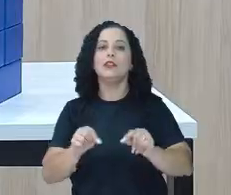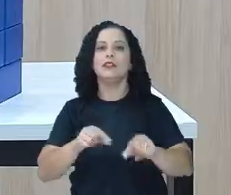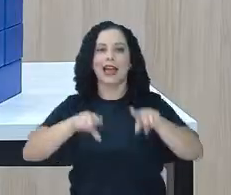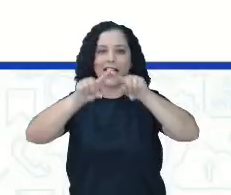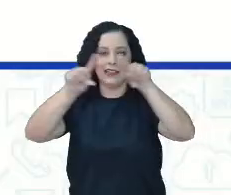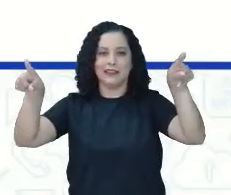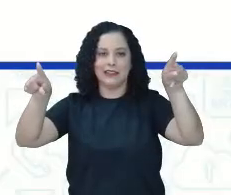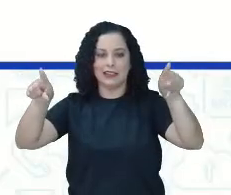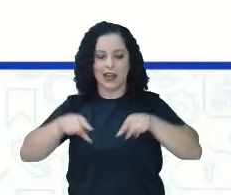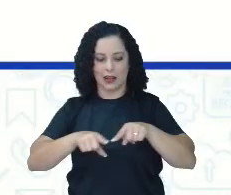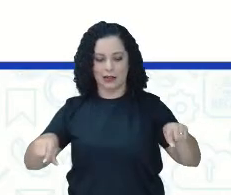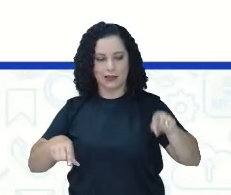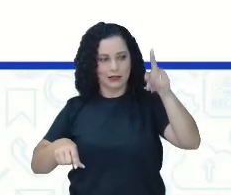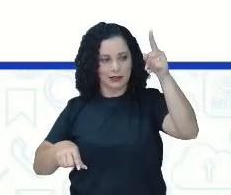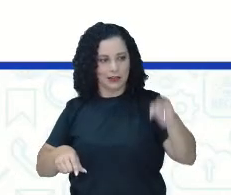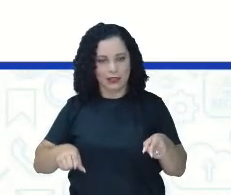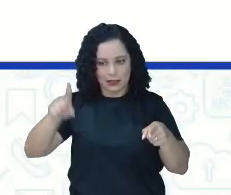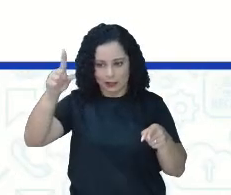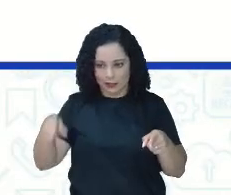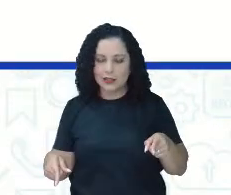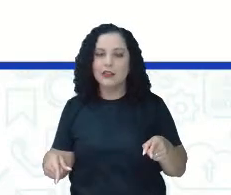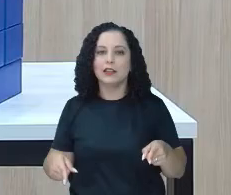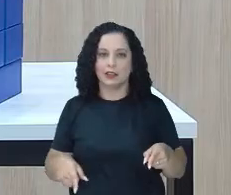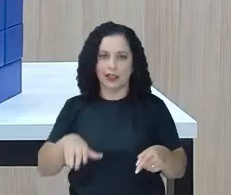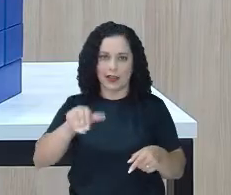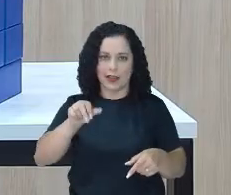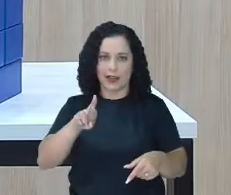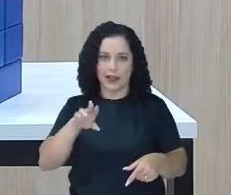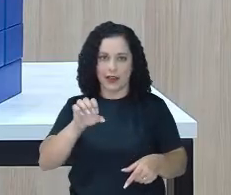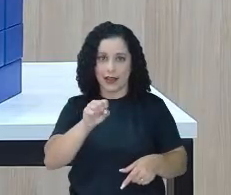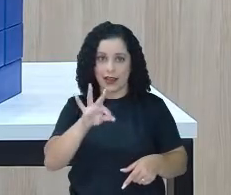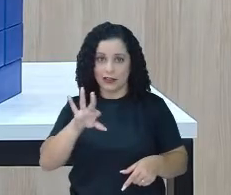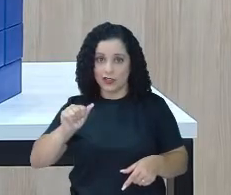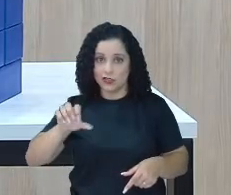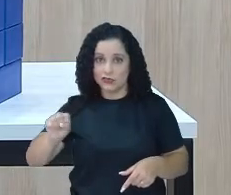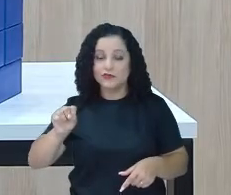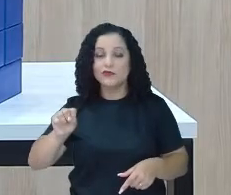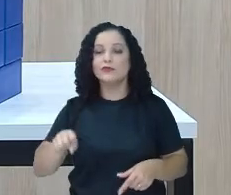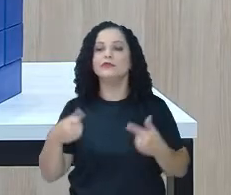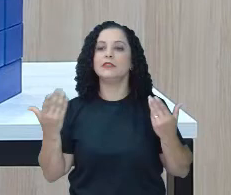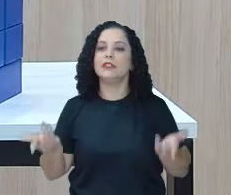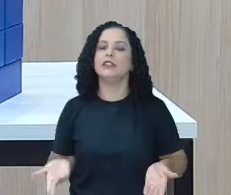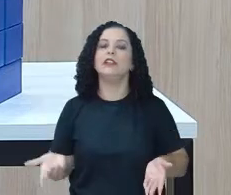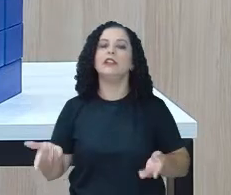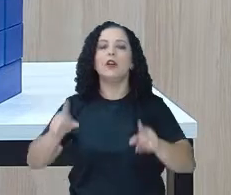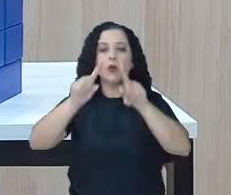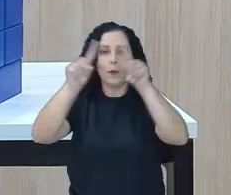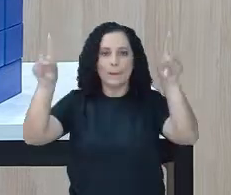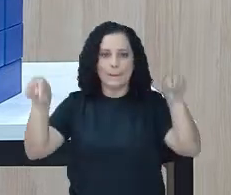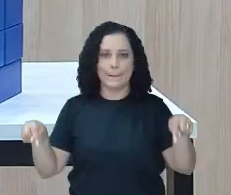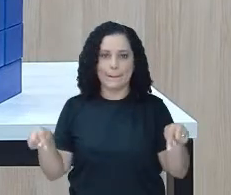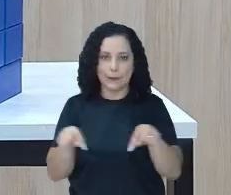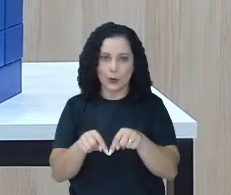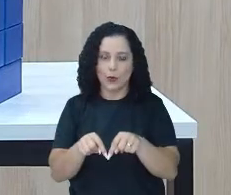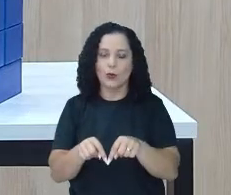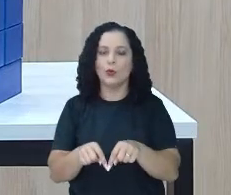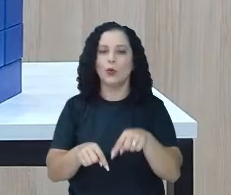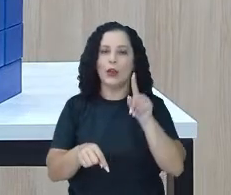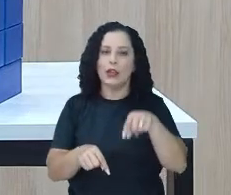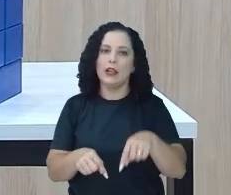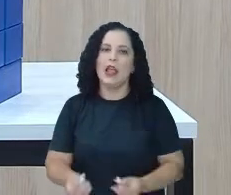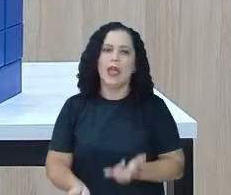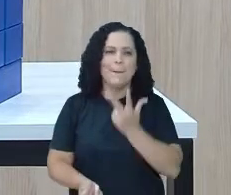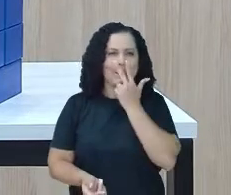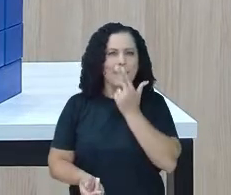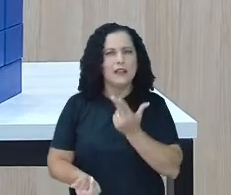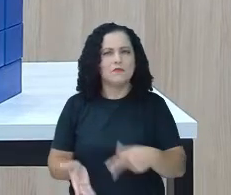gente observou ontem também que isso daqui que a gente está estudando hoje, o bloco retangular, é um tipo de prisma. Outra coisa que a gente